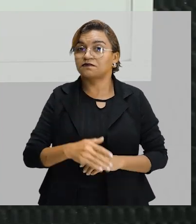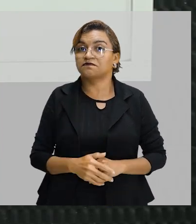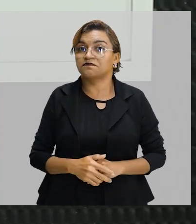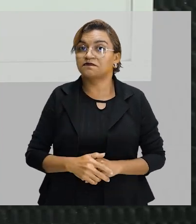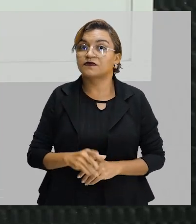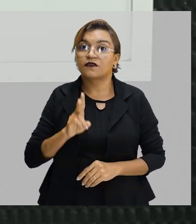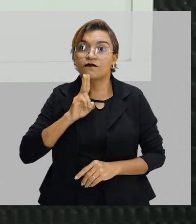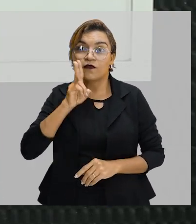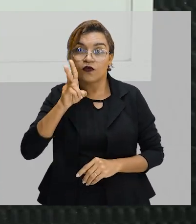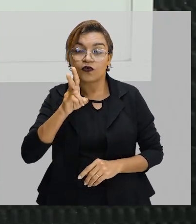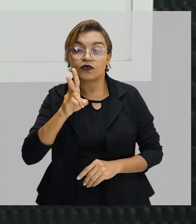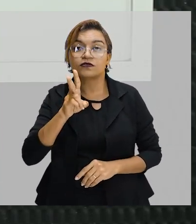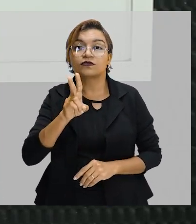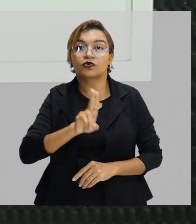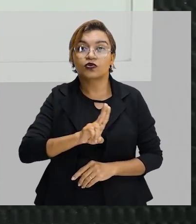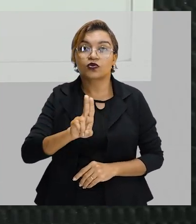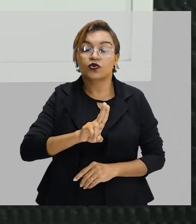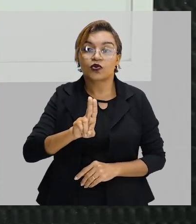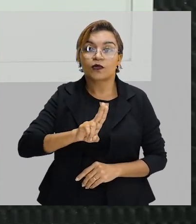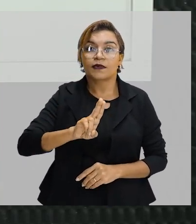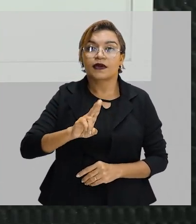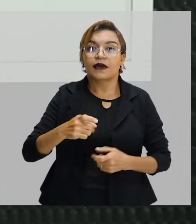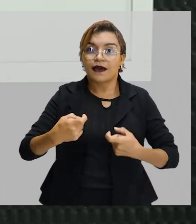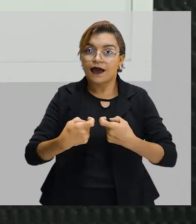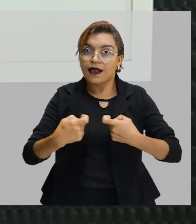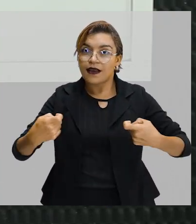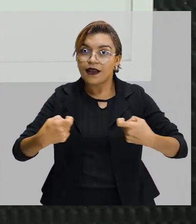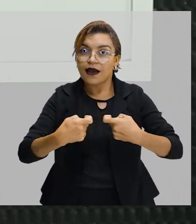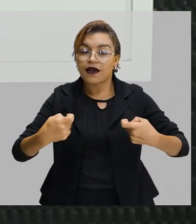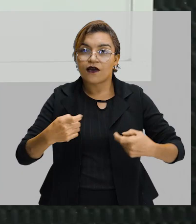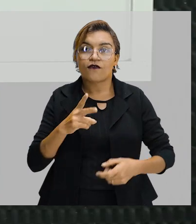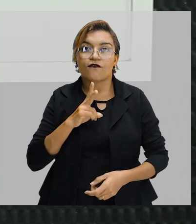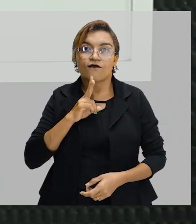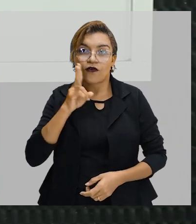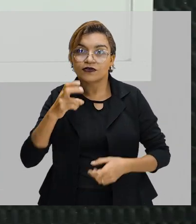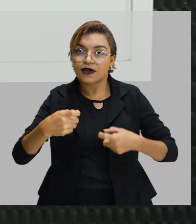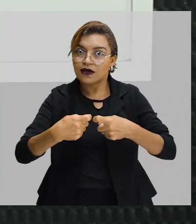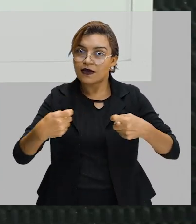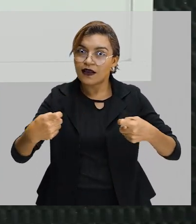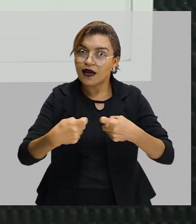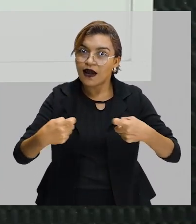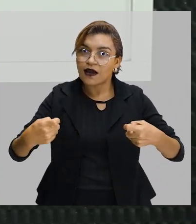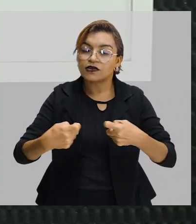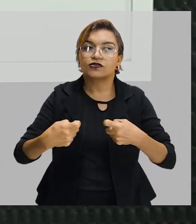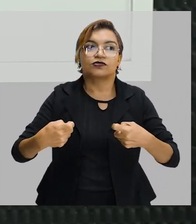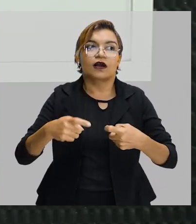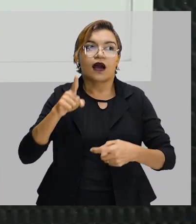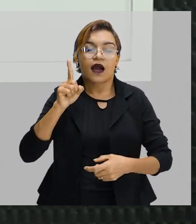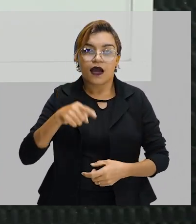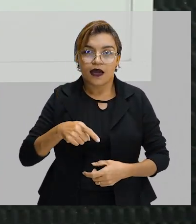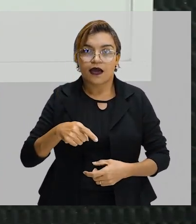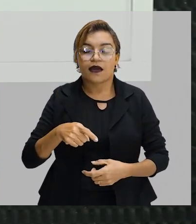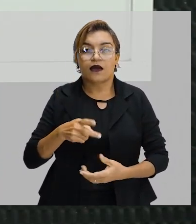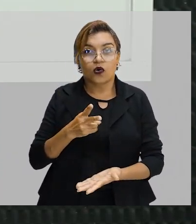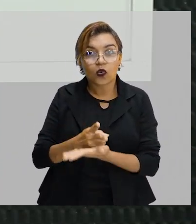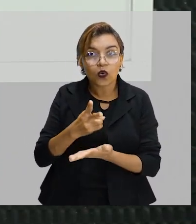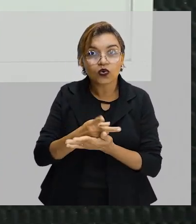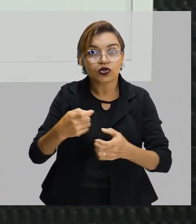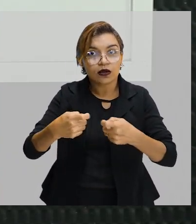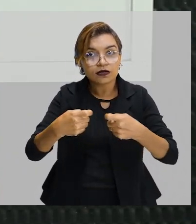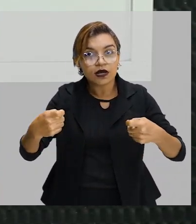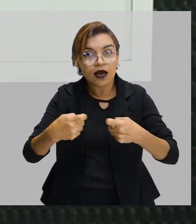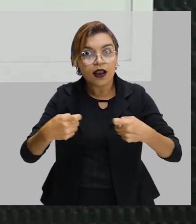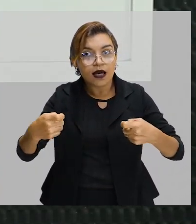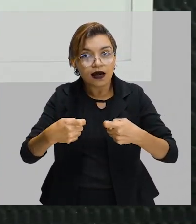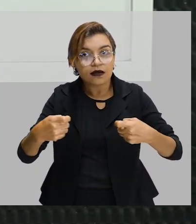né, nós chamamos de força elástica, vai ser a constante elástica.